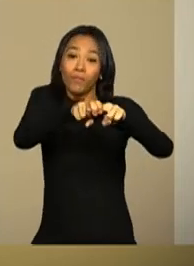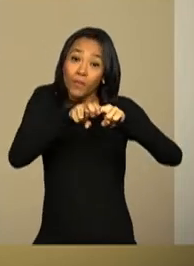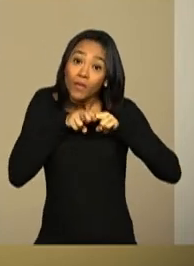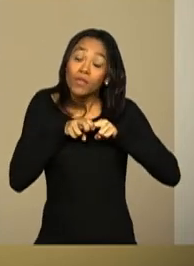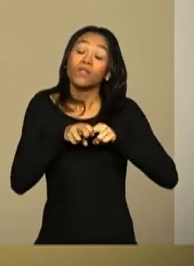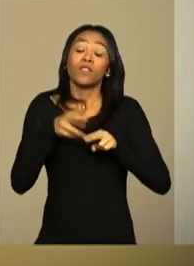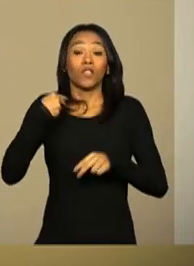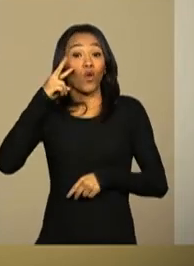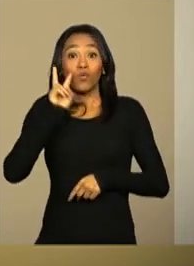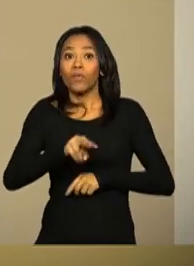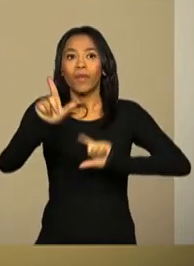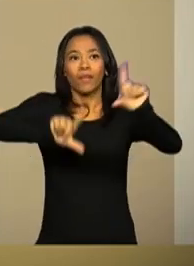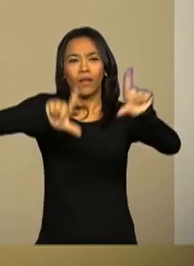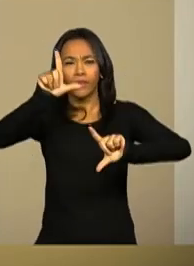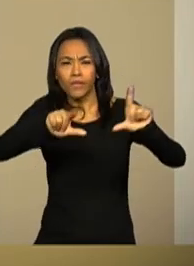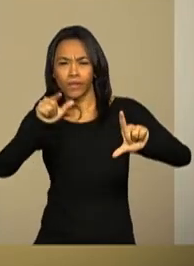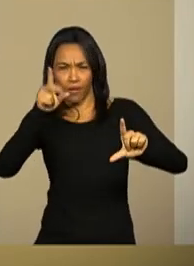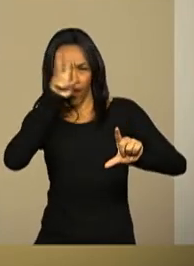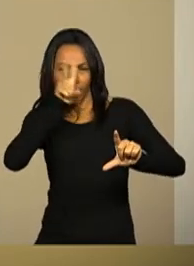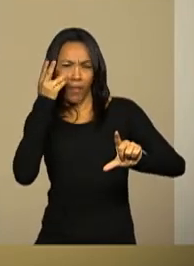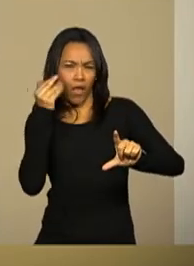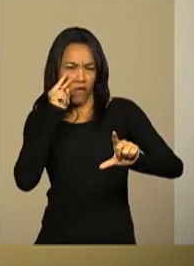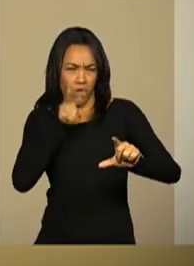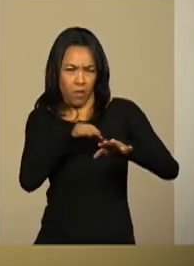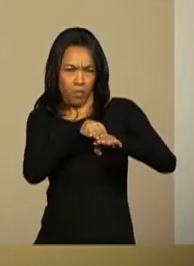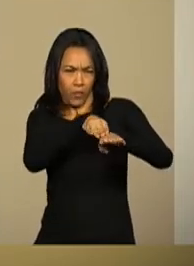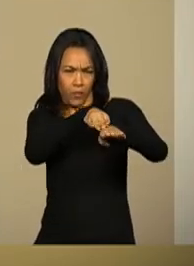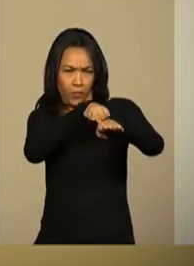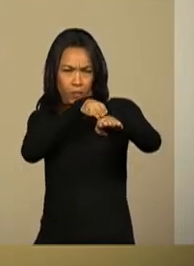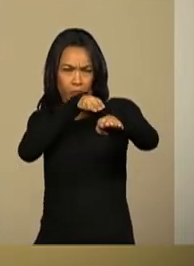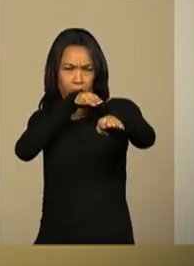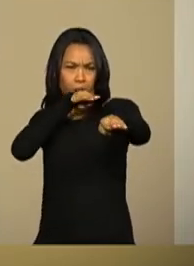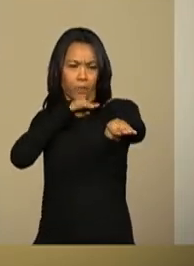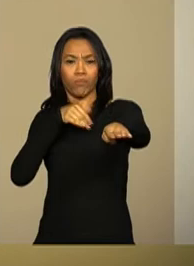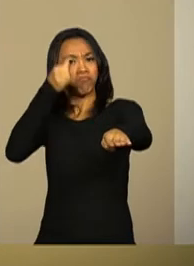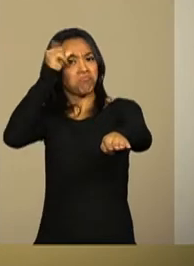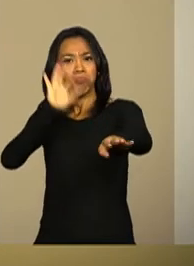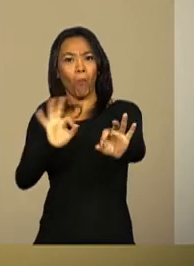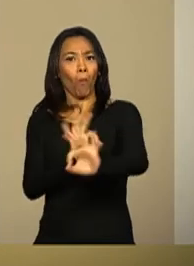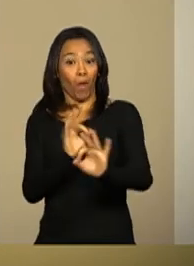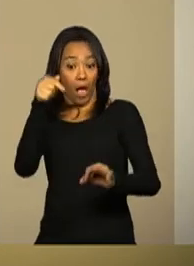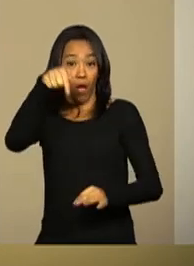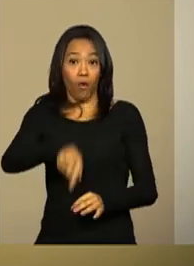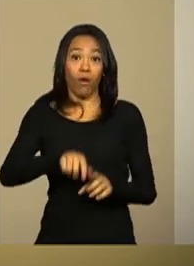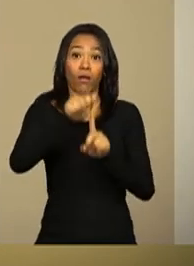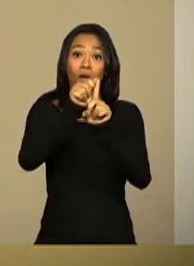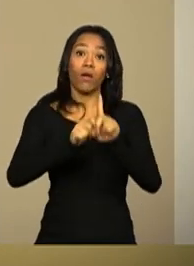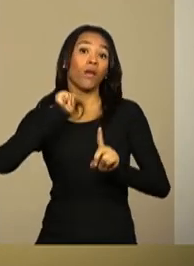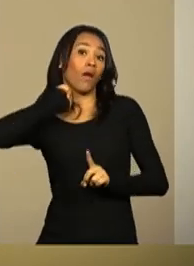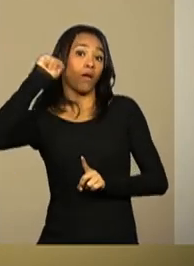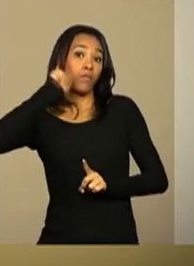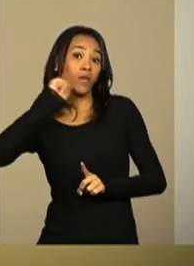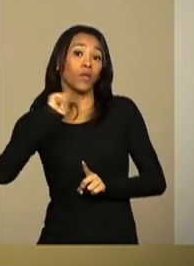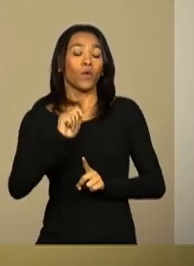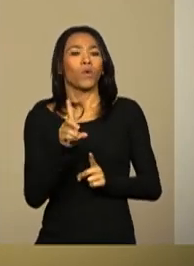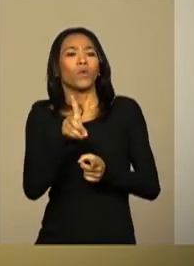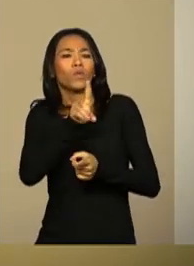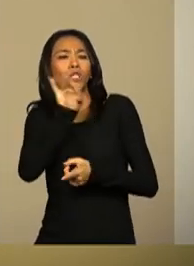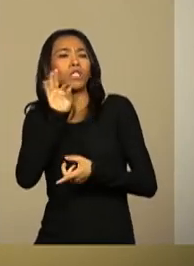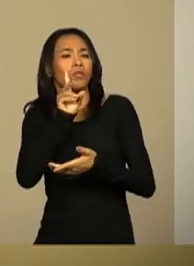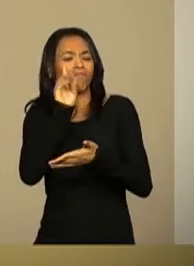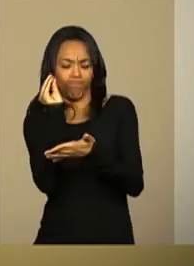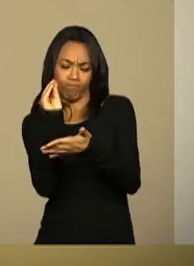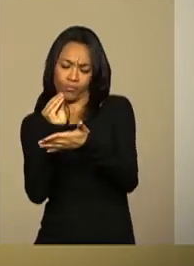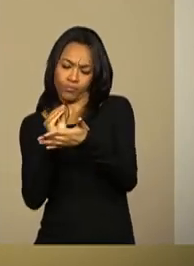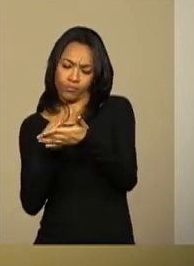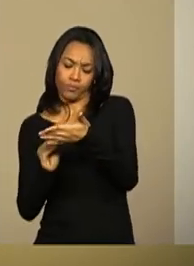isso que não vemos na televisão aquelas cenas de grandes filas nas estradas agora em abril o índice de agendamento no